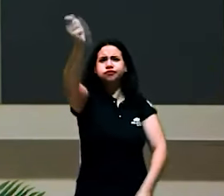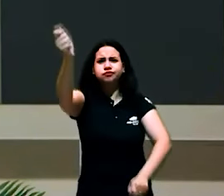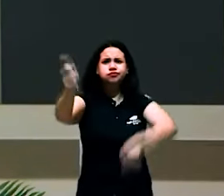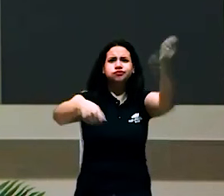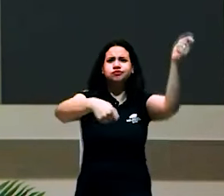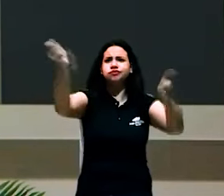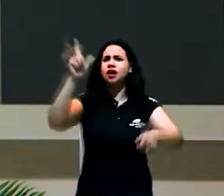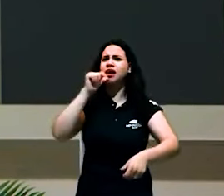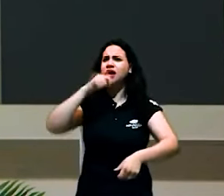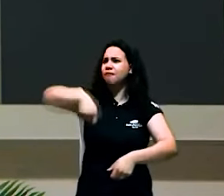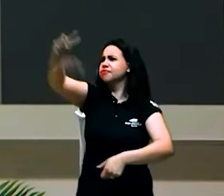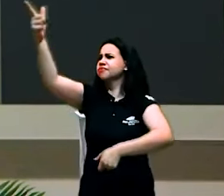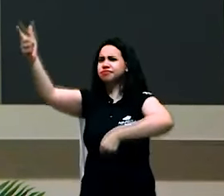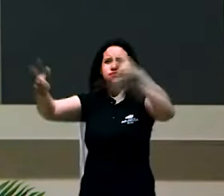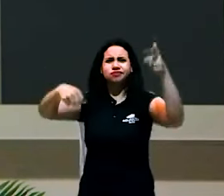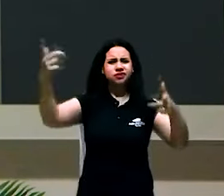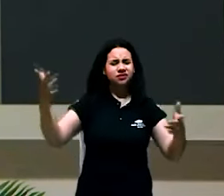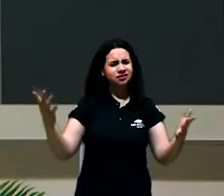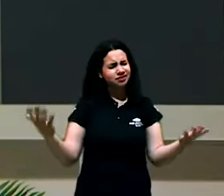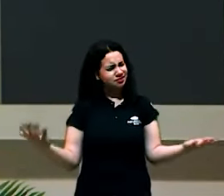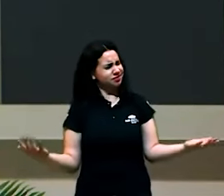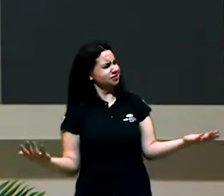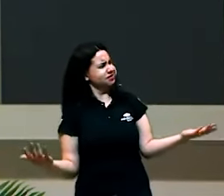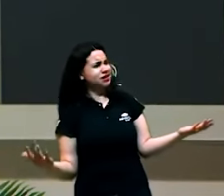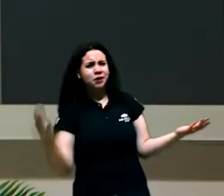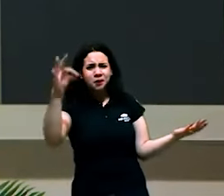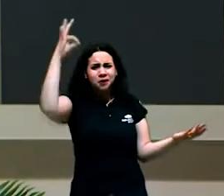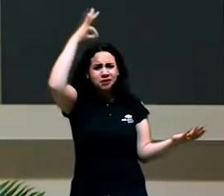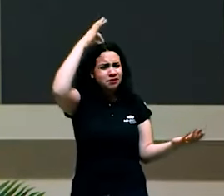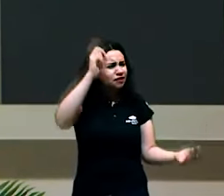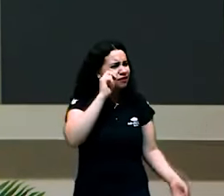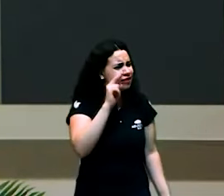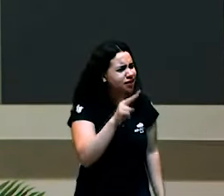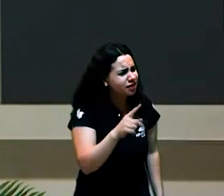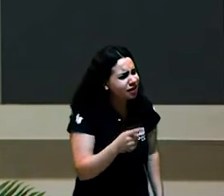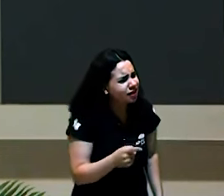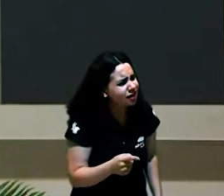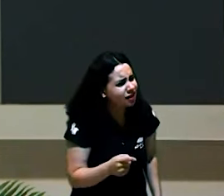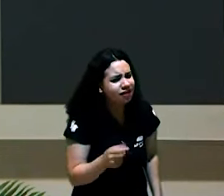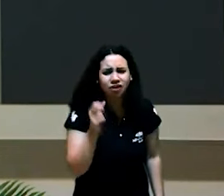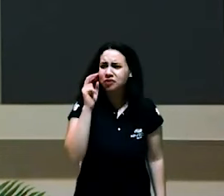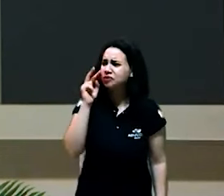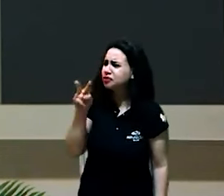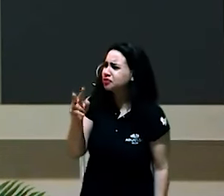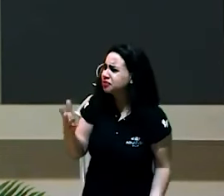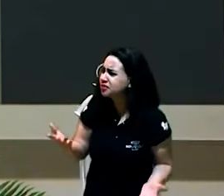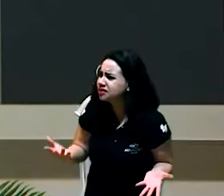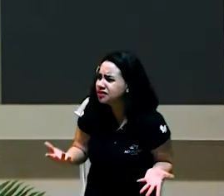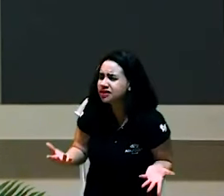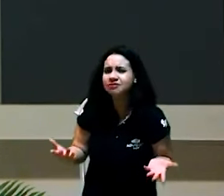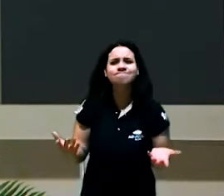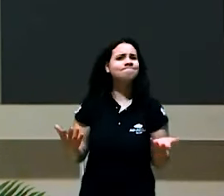Espírito Santo está indignado, está triste, está doído com tudo isso, mas no seio, na pessoa do Espírito